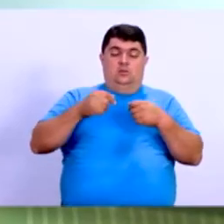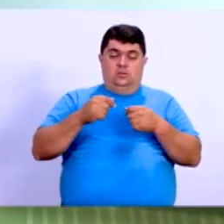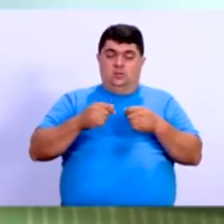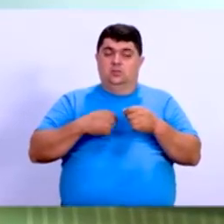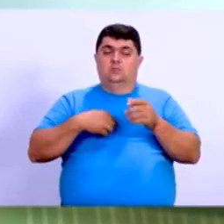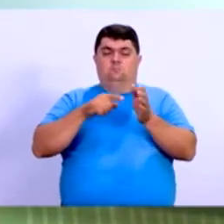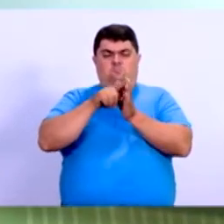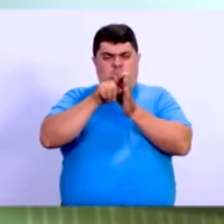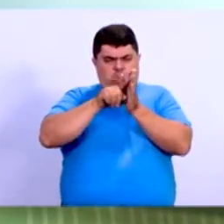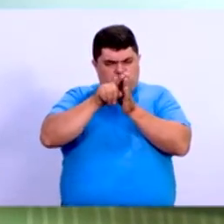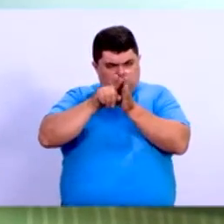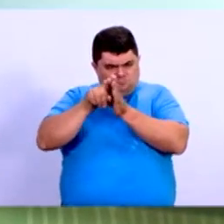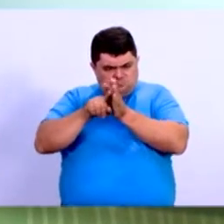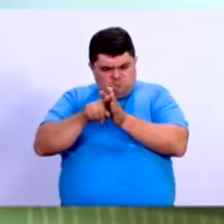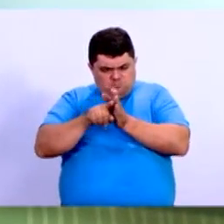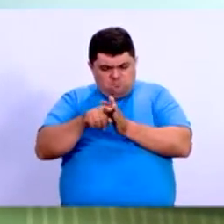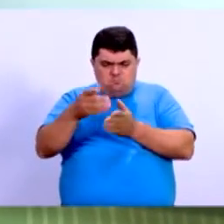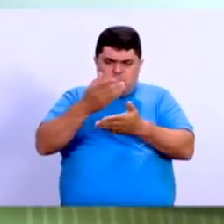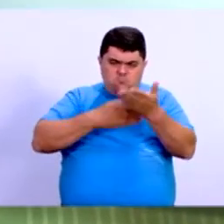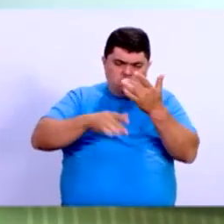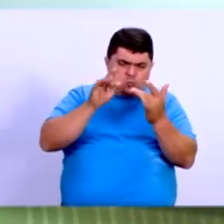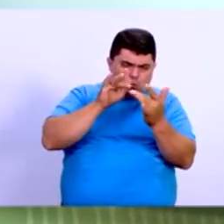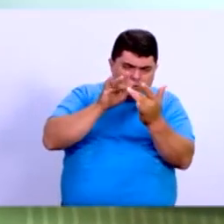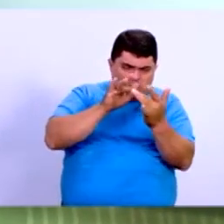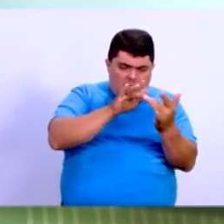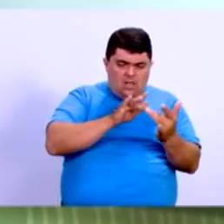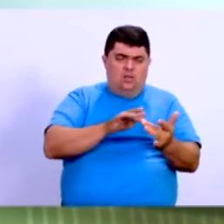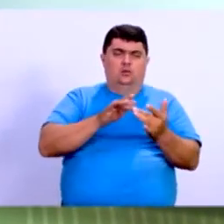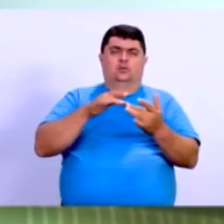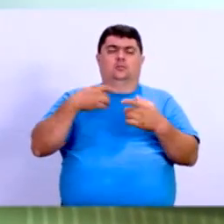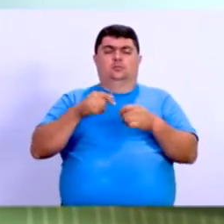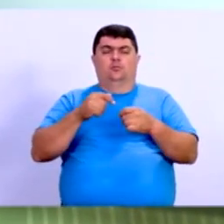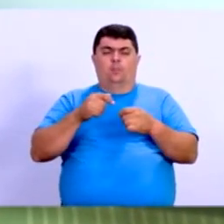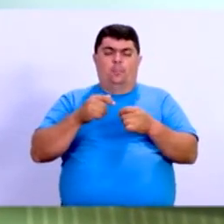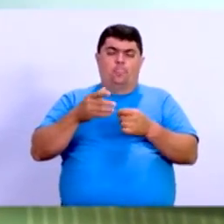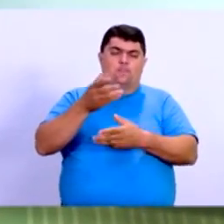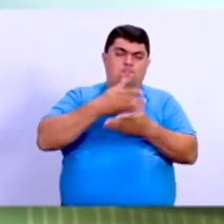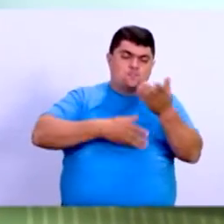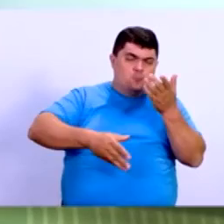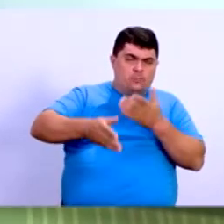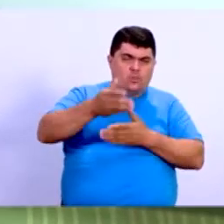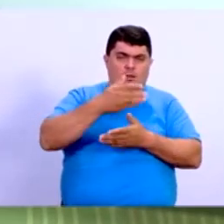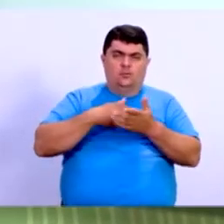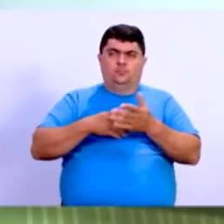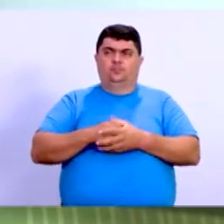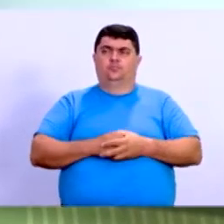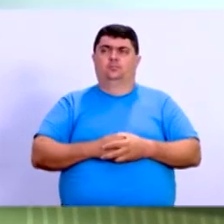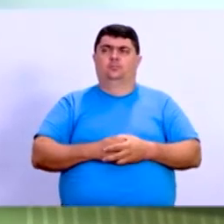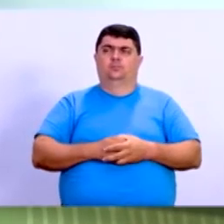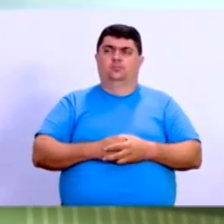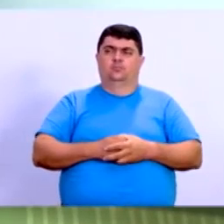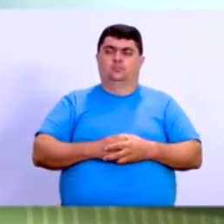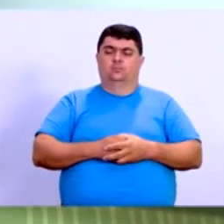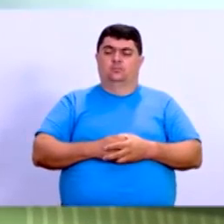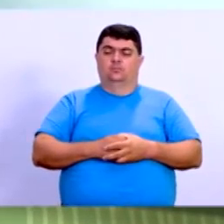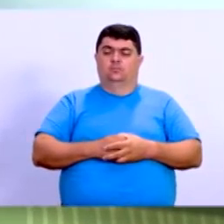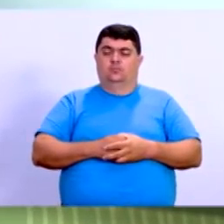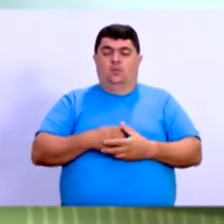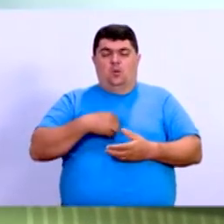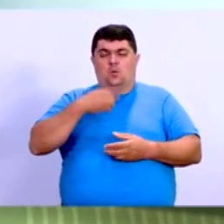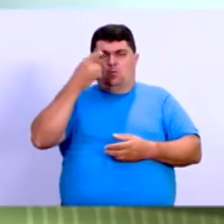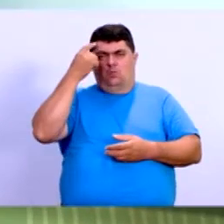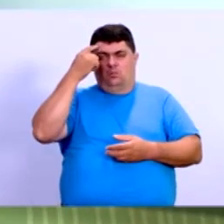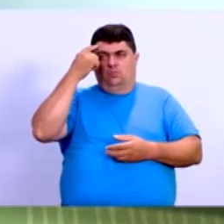base com a relação que você tem com o seu cliente. Você tem que conversar com o seu cliente. Eu espero